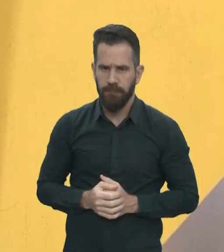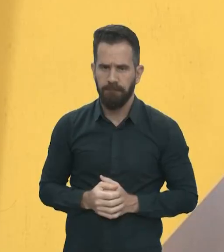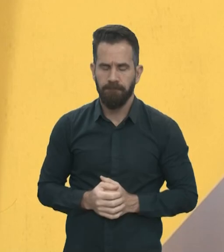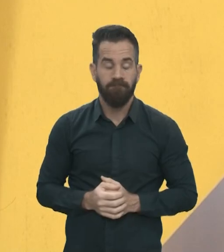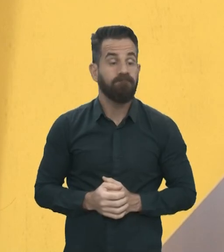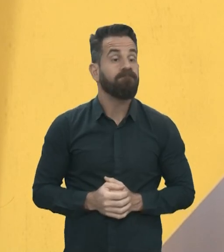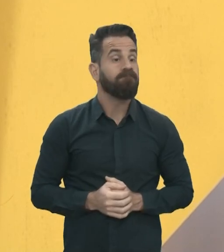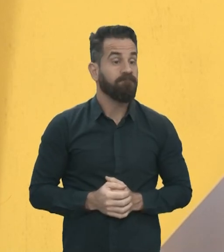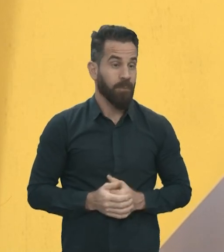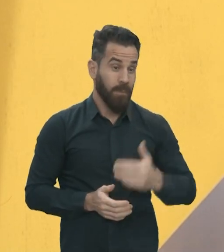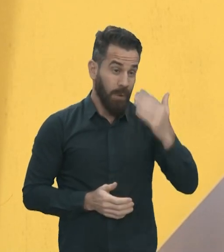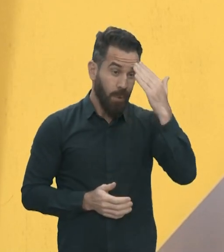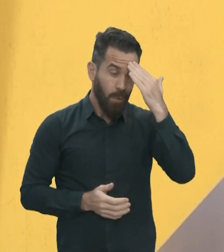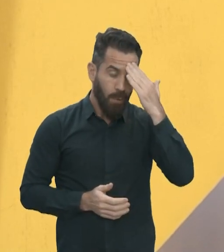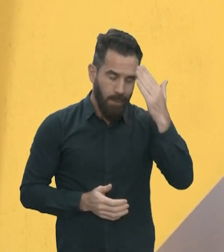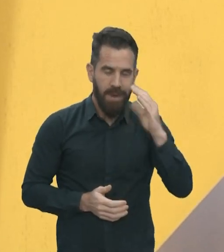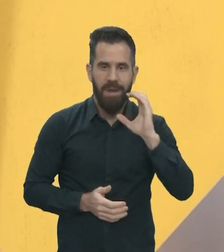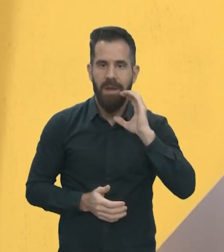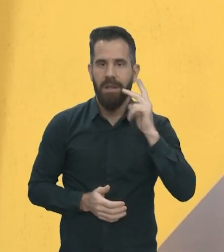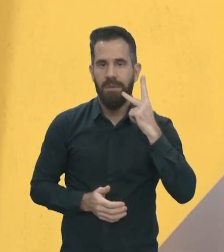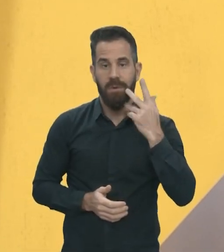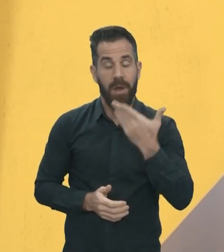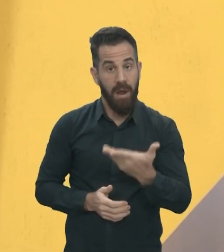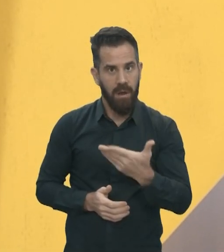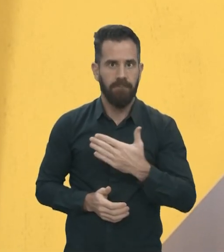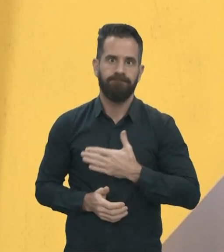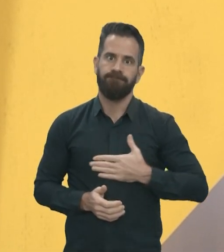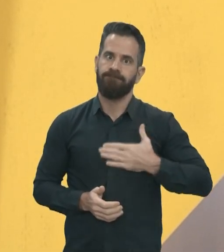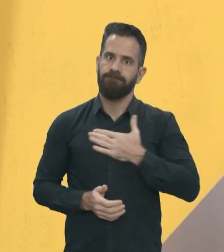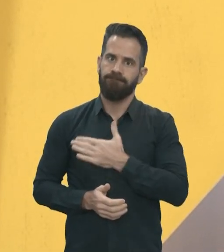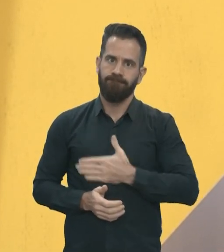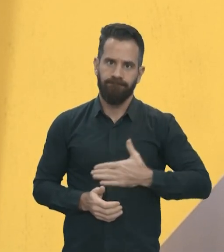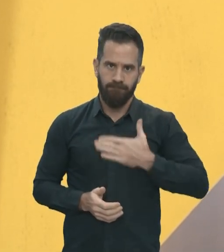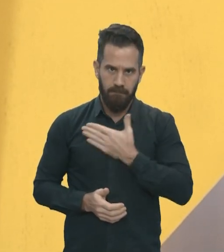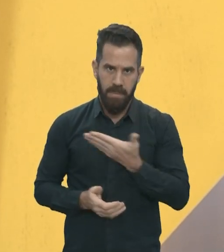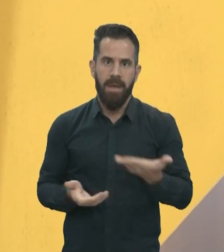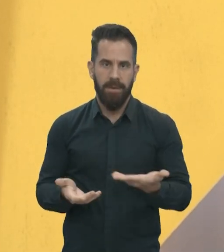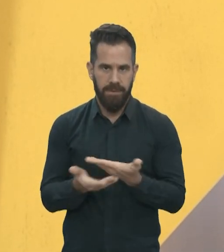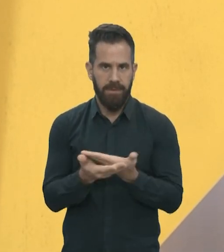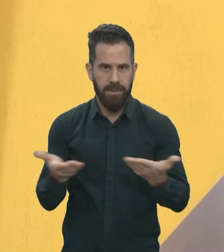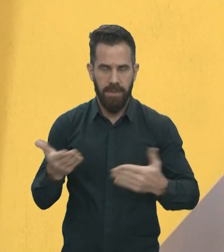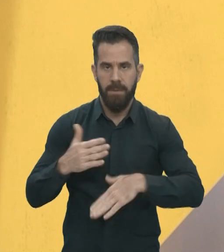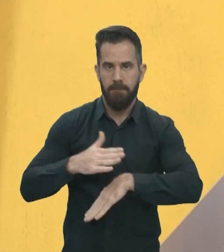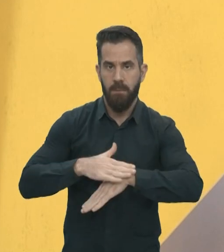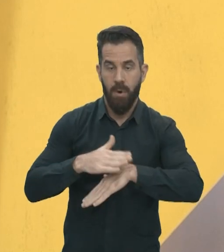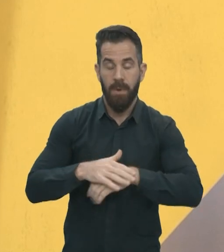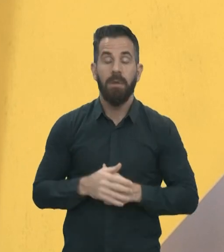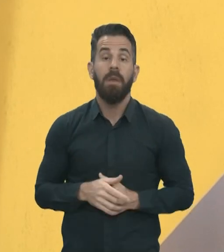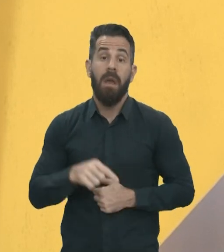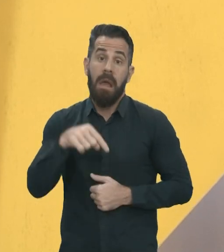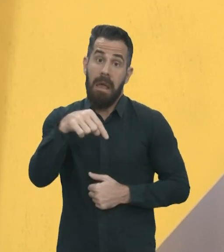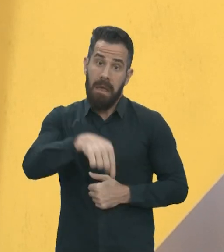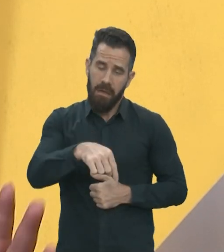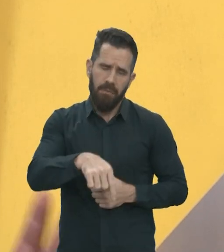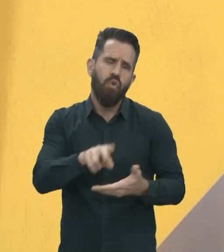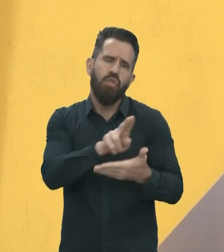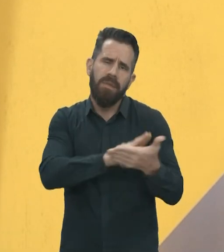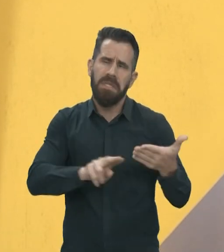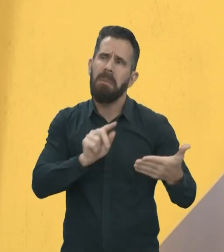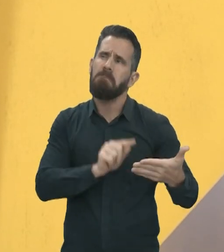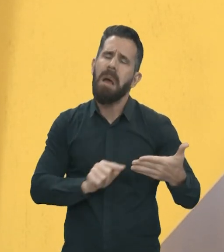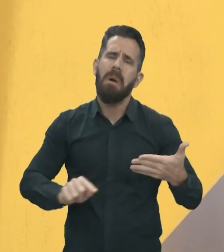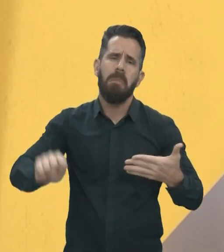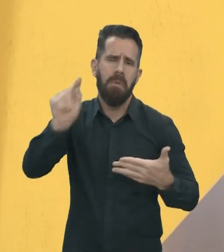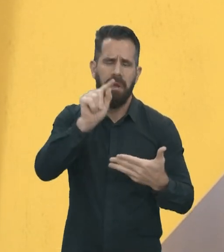oportunidade. É um prazer imenso estar aqui com vocês. As universidades, elas já trazem, no seu princípio, a indissociabilidade entre